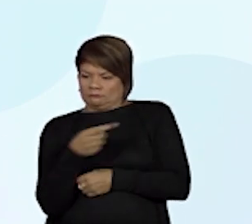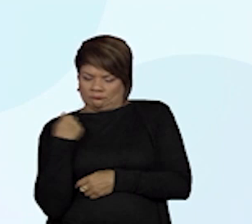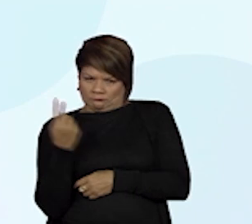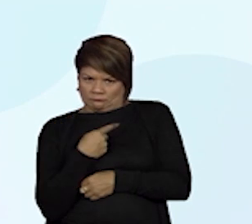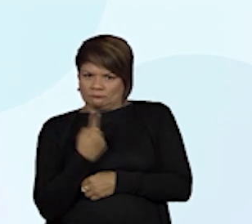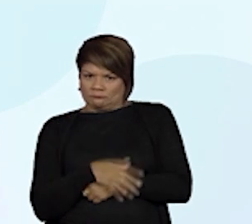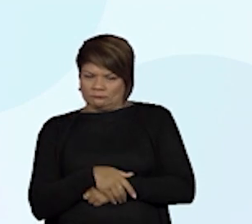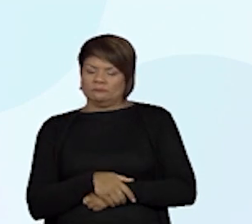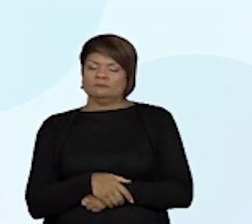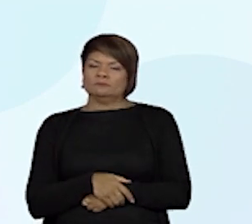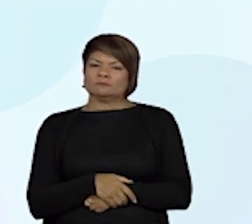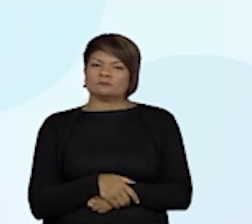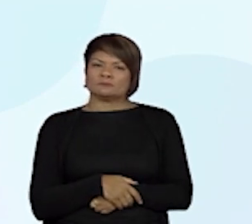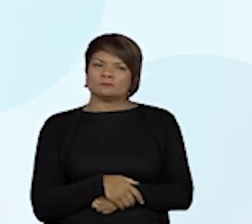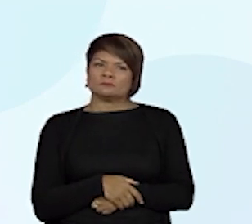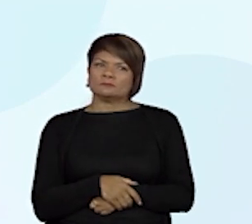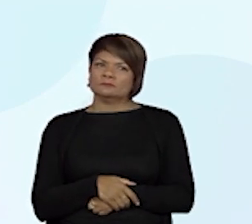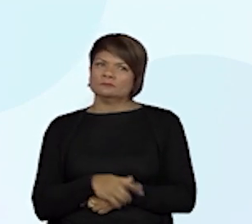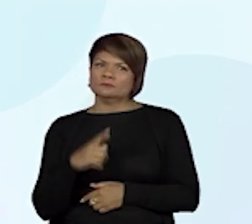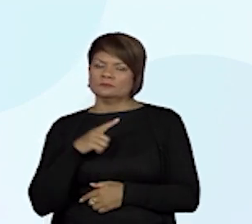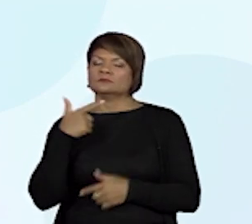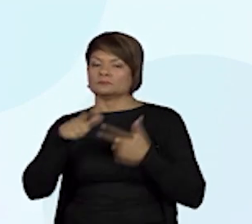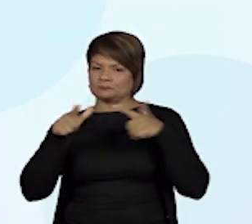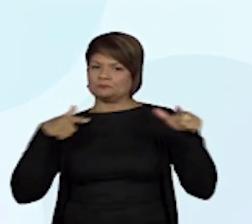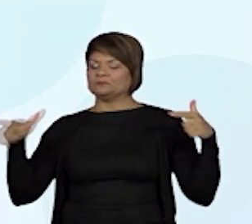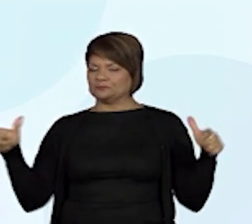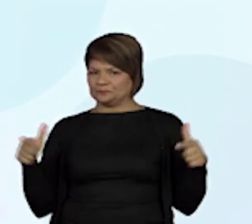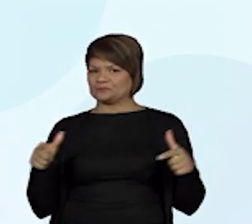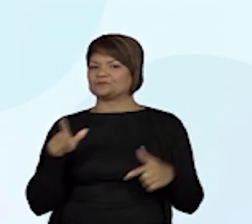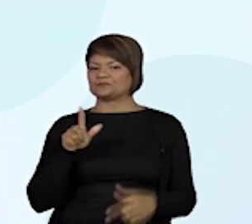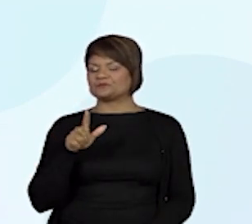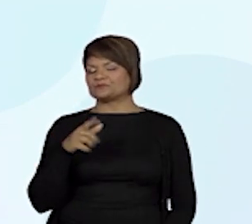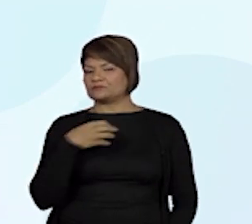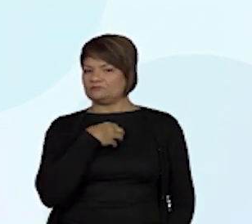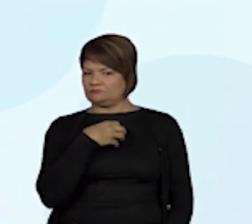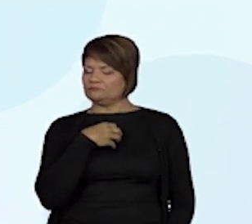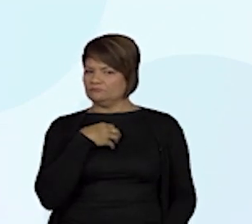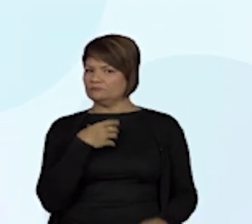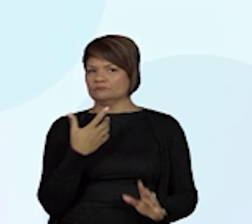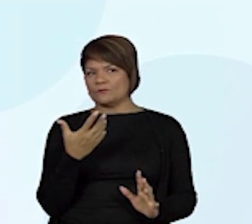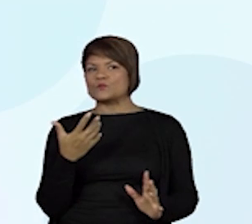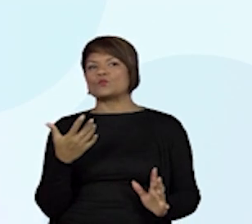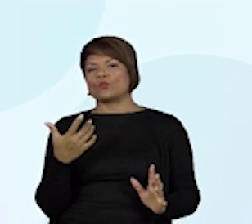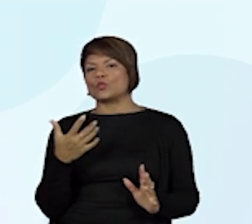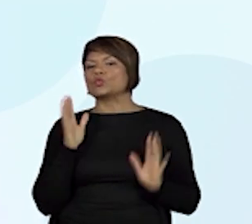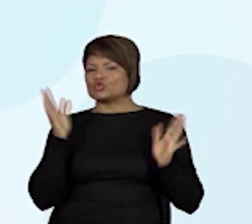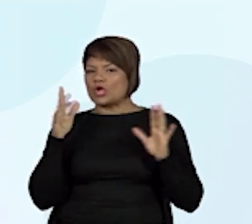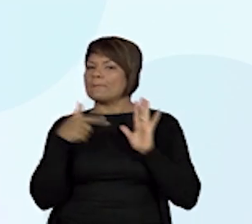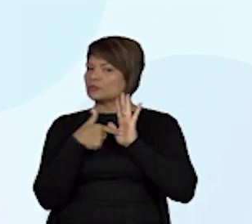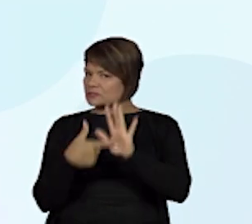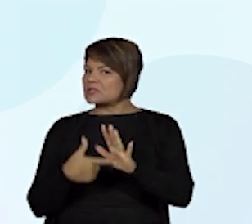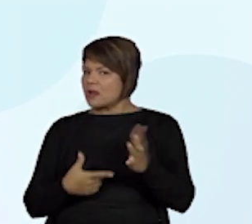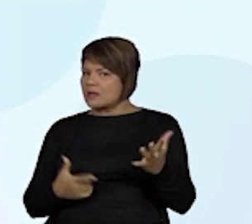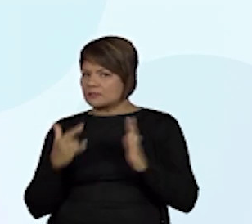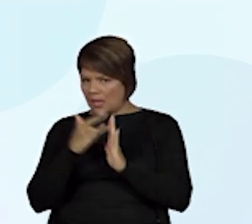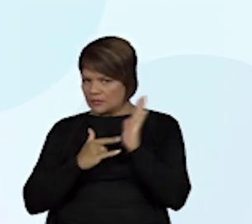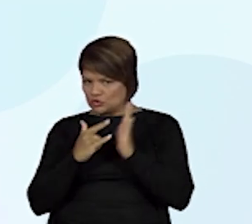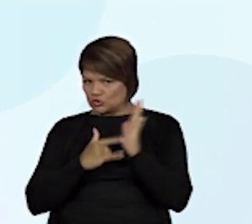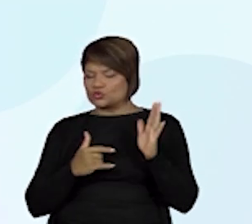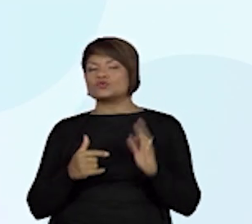nós. E igualmente, outros gêneros trabalhados, ela deixa uma saudação, obrigada pela